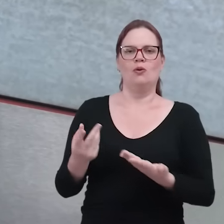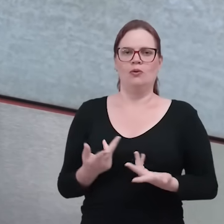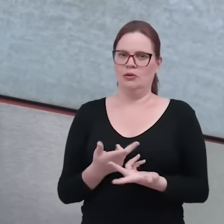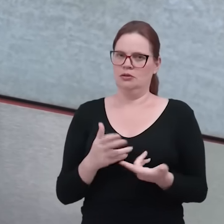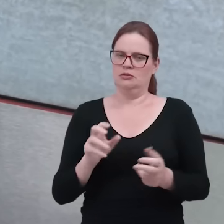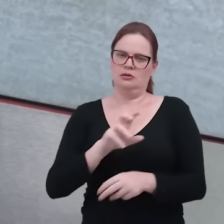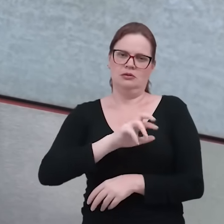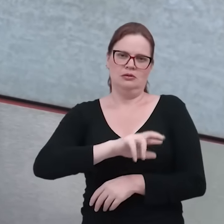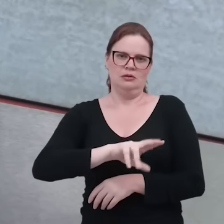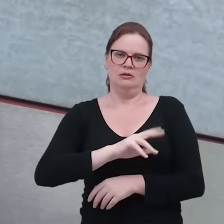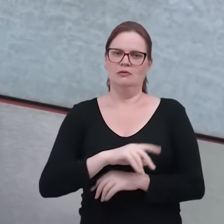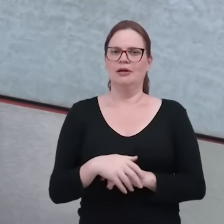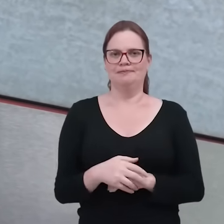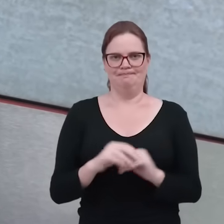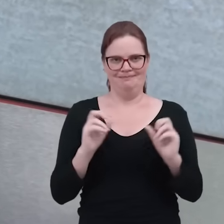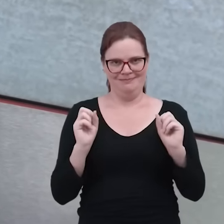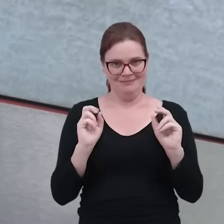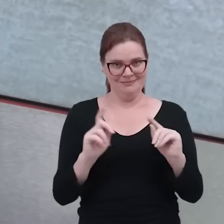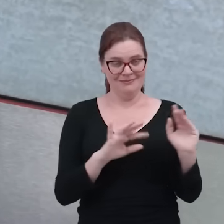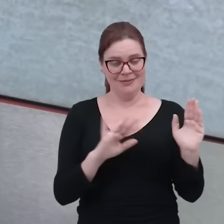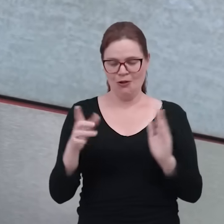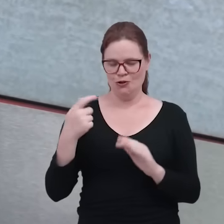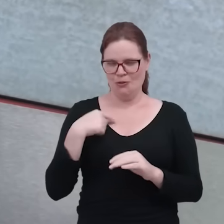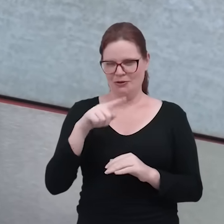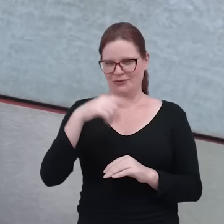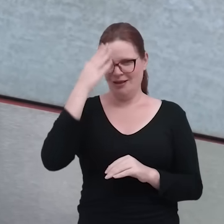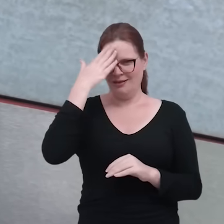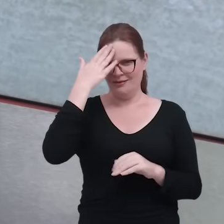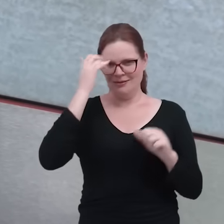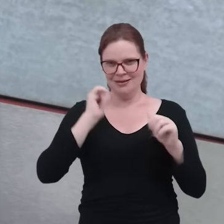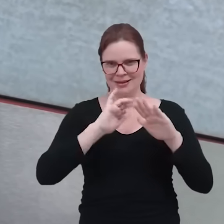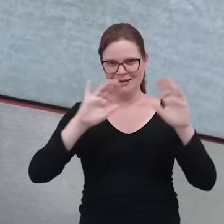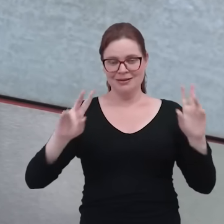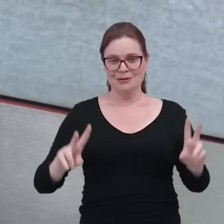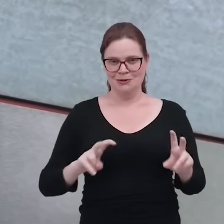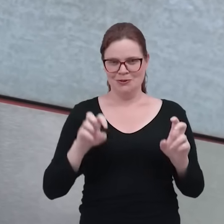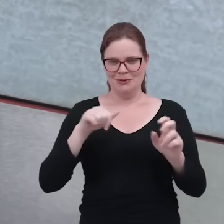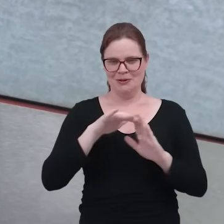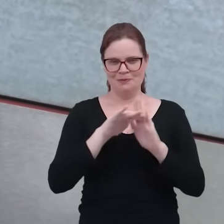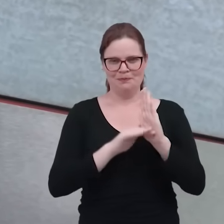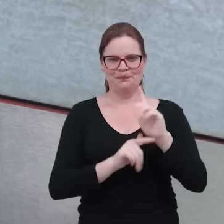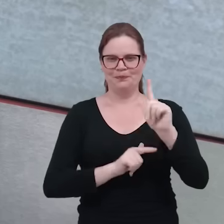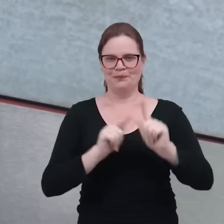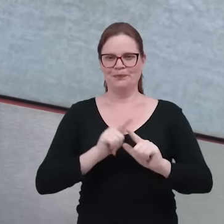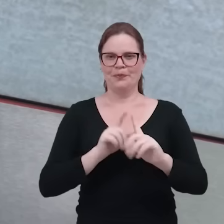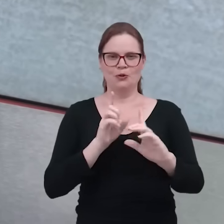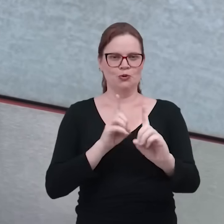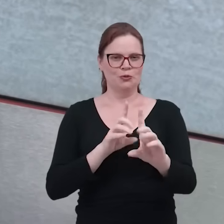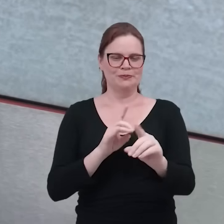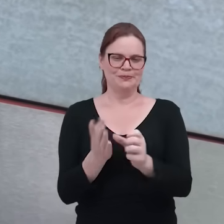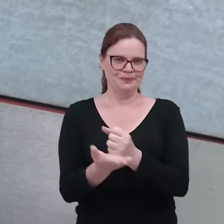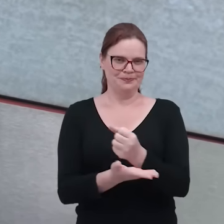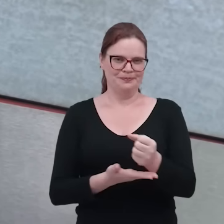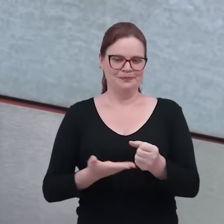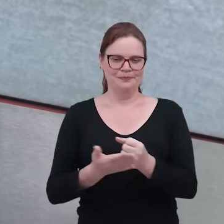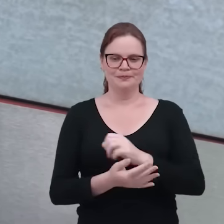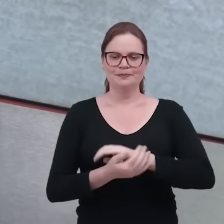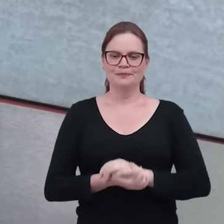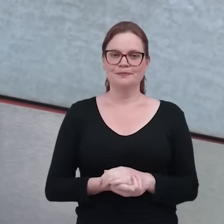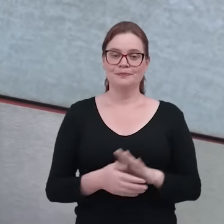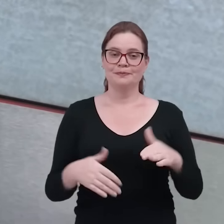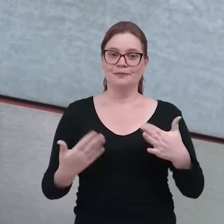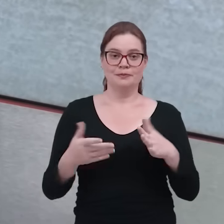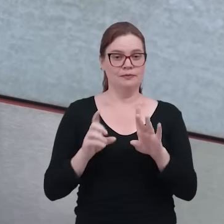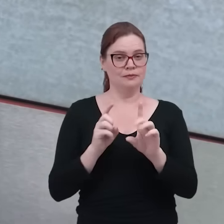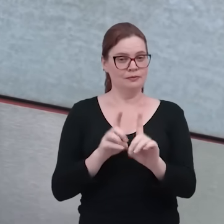praticarmos o bem. Então, é mais um esclarecimento que nós estamos dando aqui no nosso programa sobre doutrinas básicas.